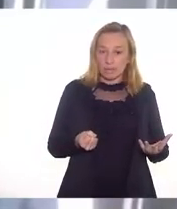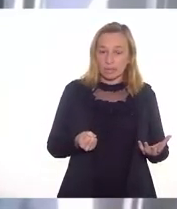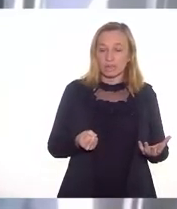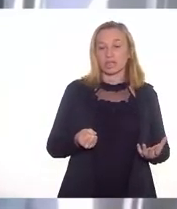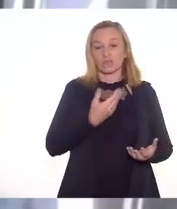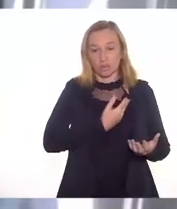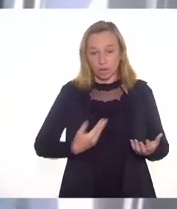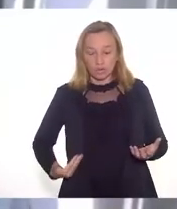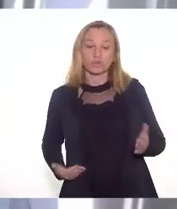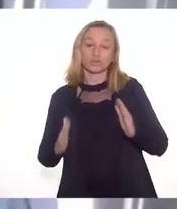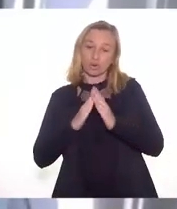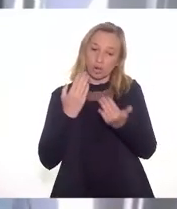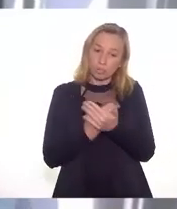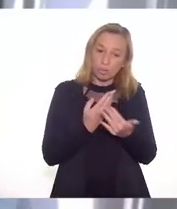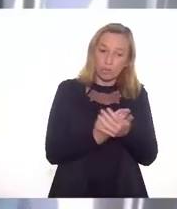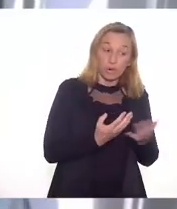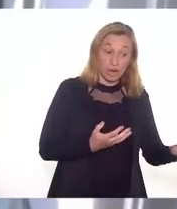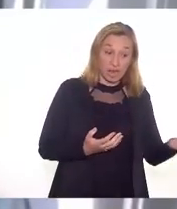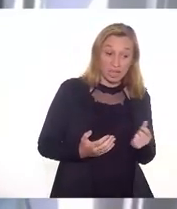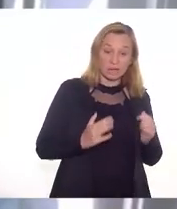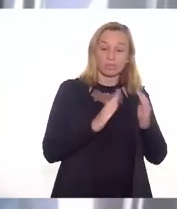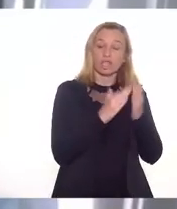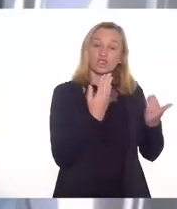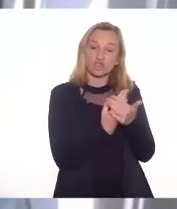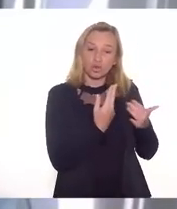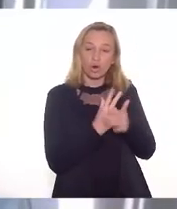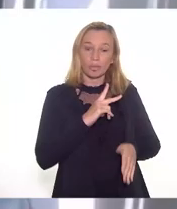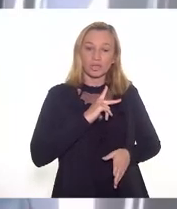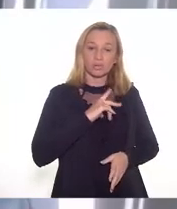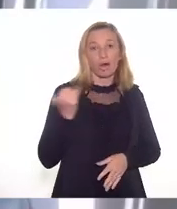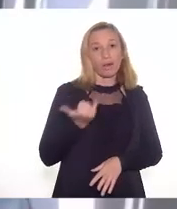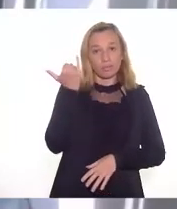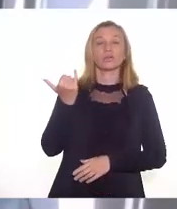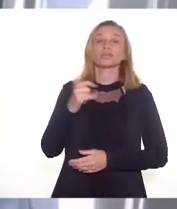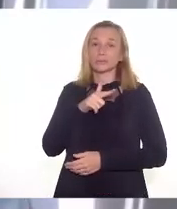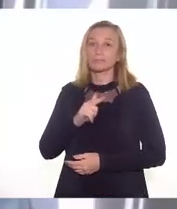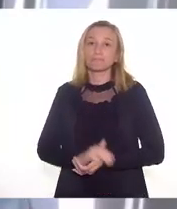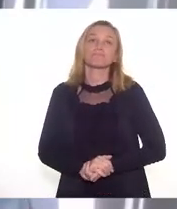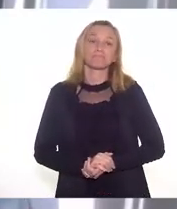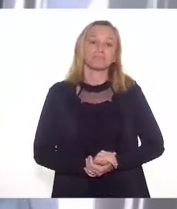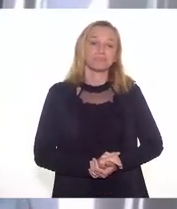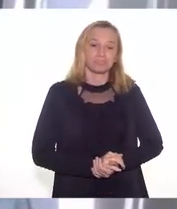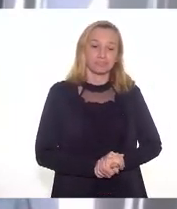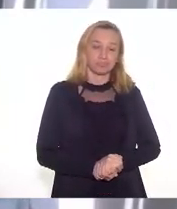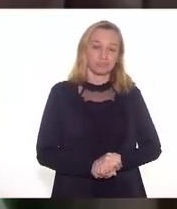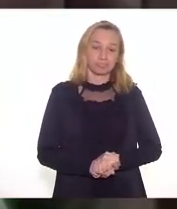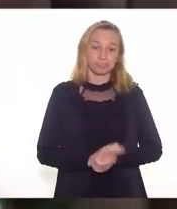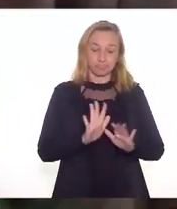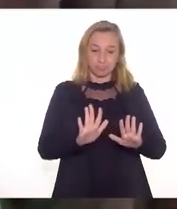fosse um desenho melhor. No debate é o que está surgindo aqui.